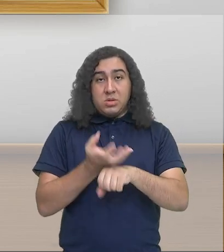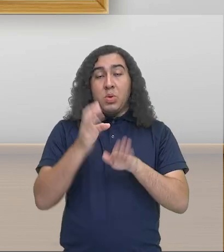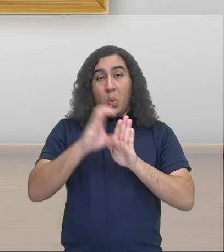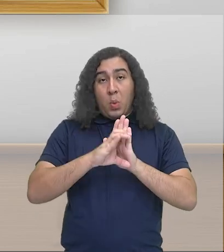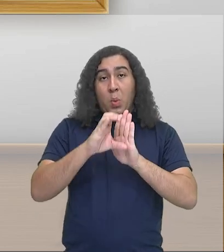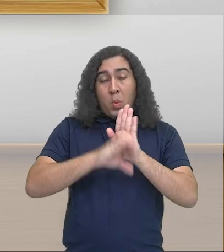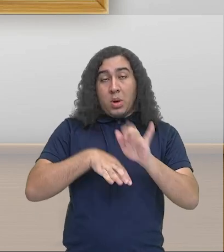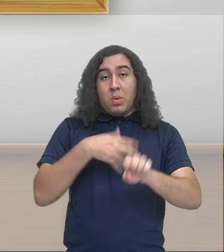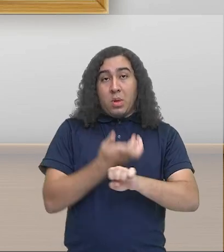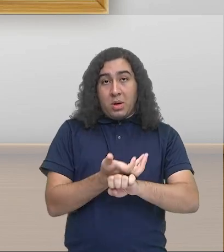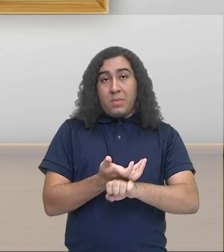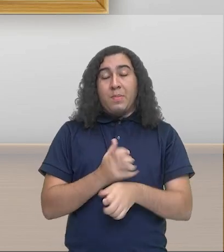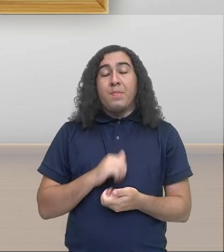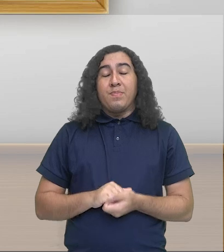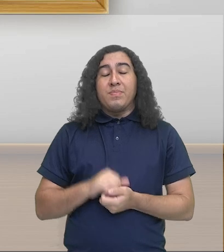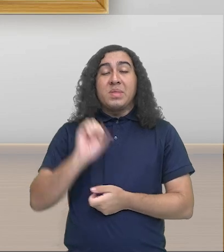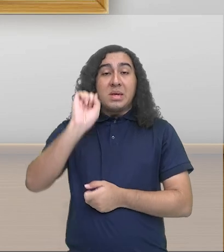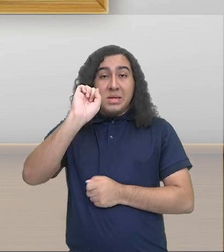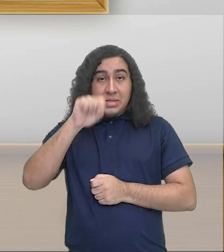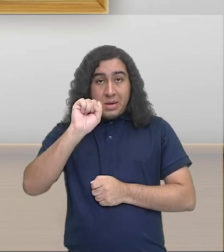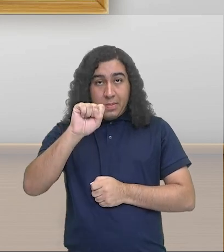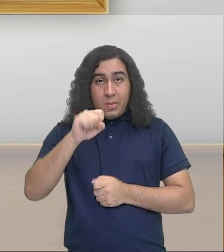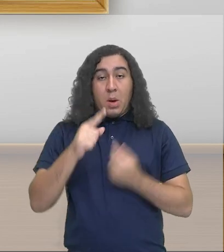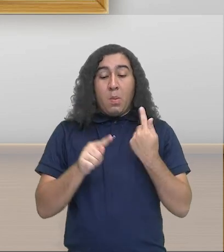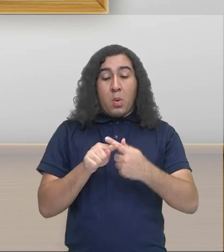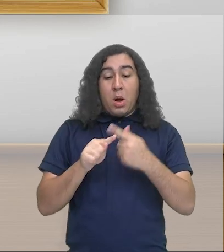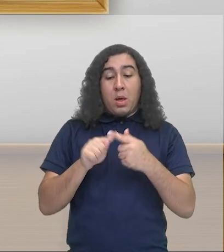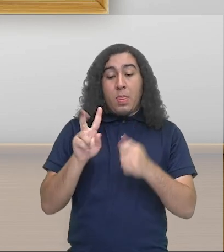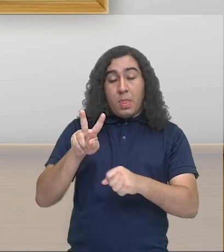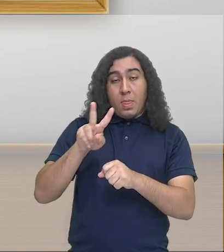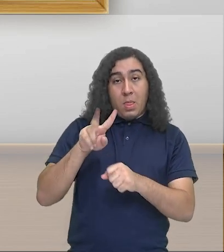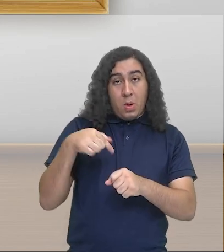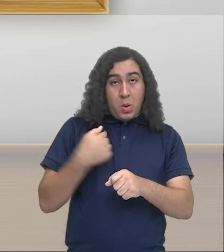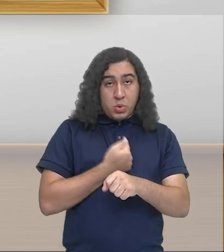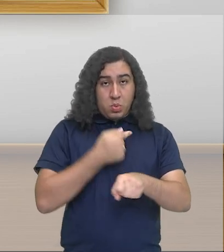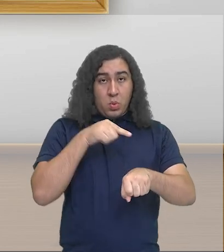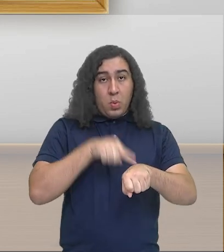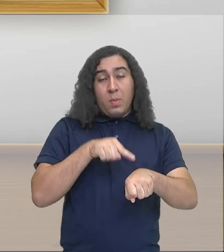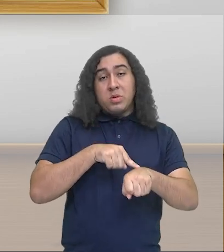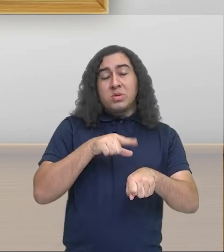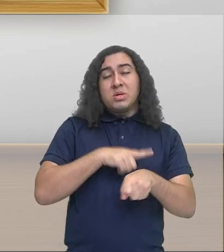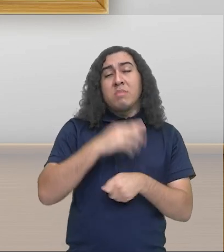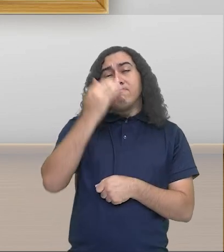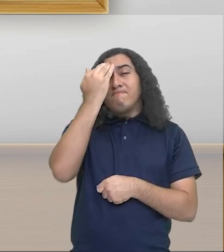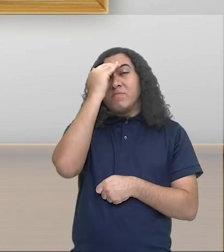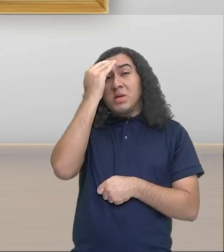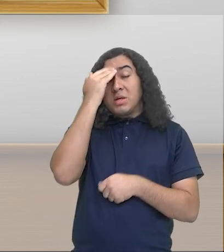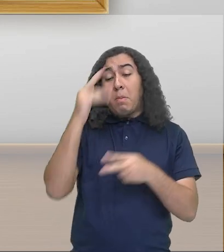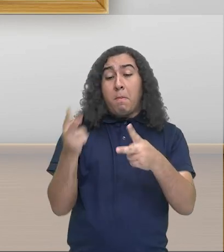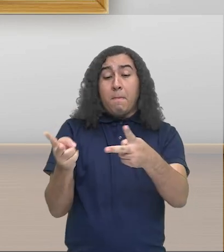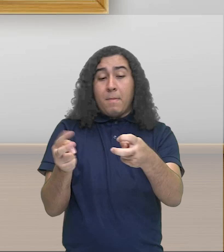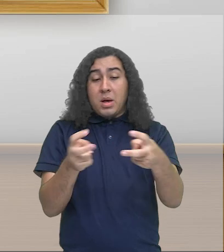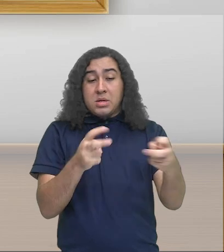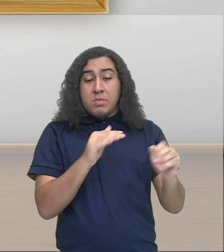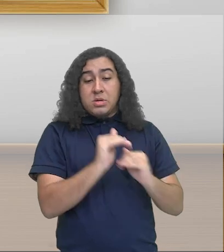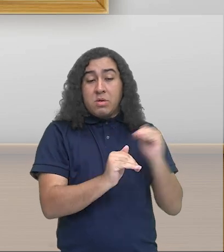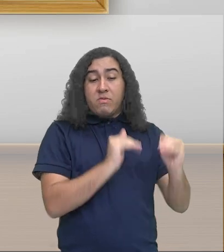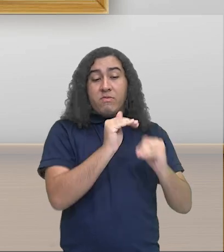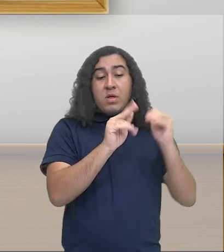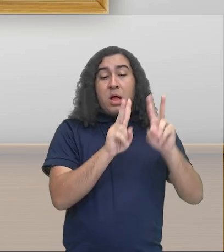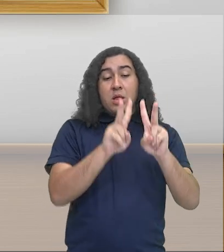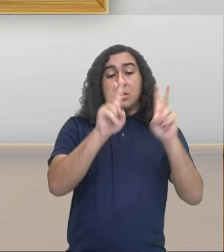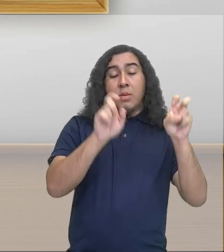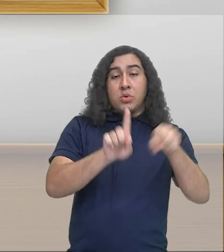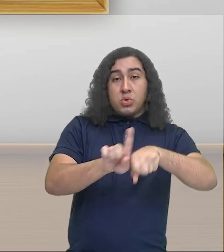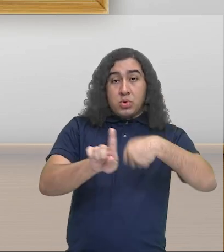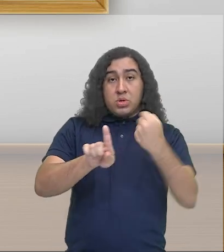curricular. Sim, porque a partir do momento que nós estamos desenvolvendo a nossa percepção sobre a sociedade